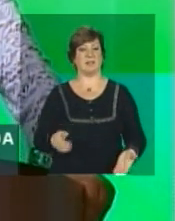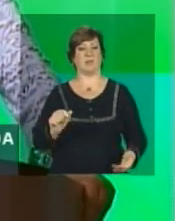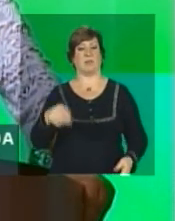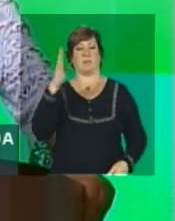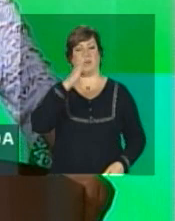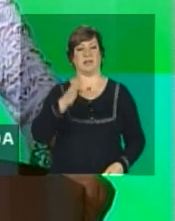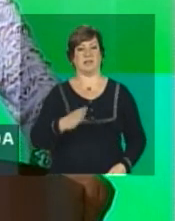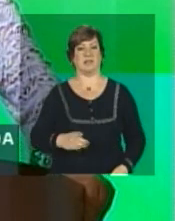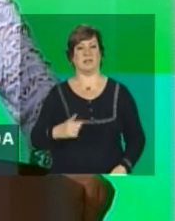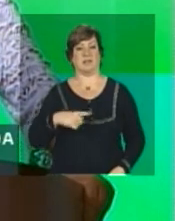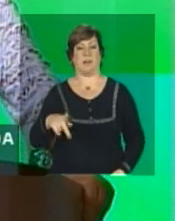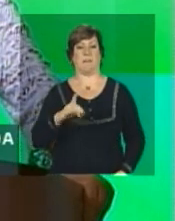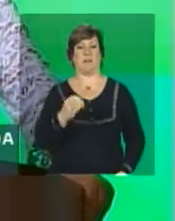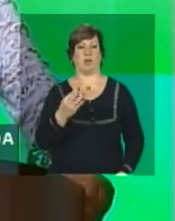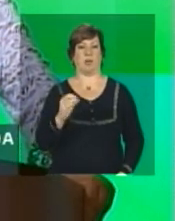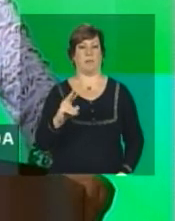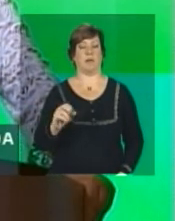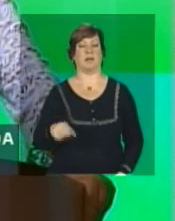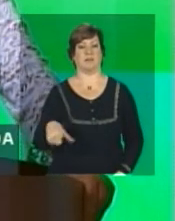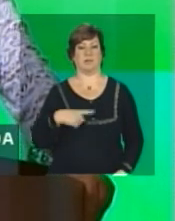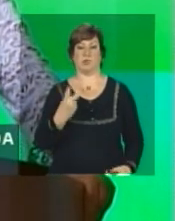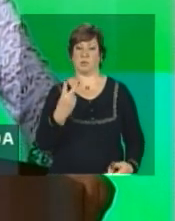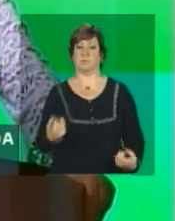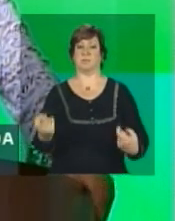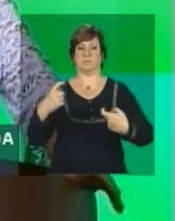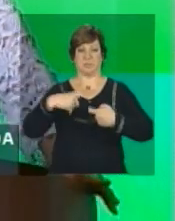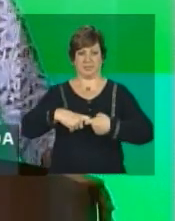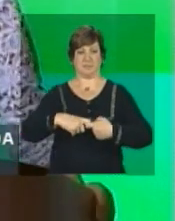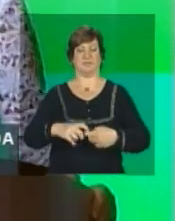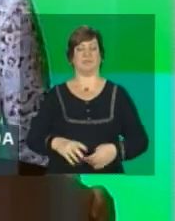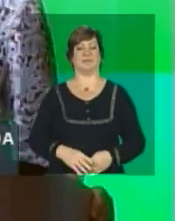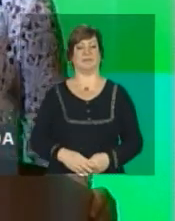o Brasil e a Petrobras, dois parceiros.